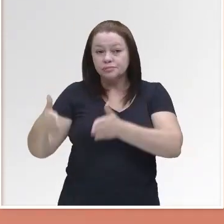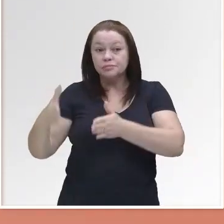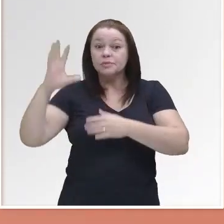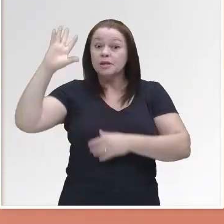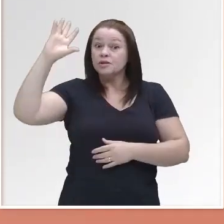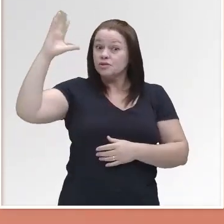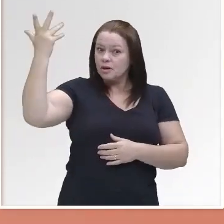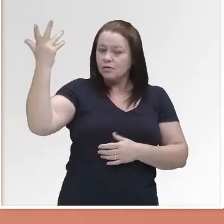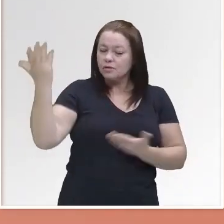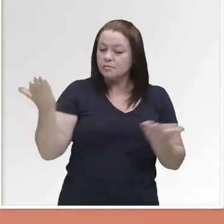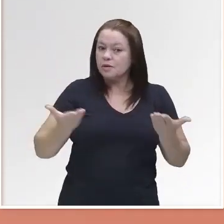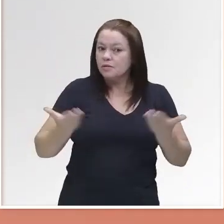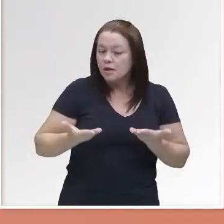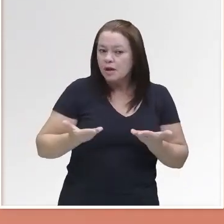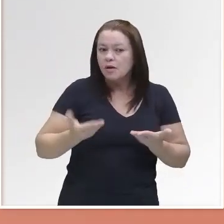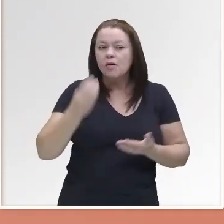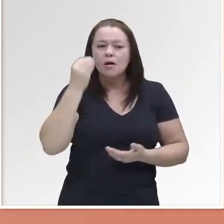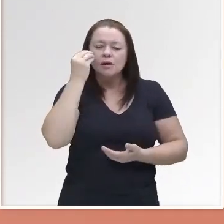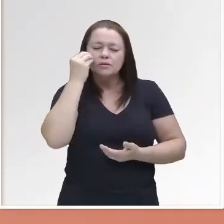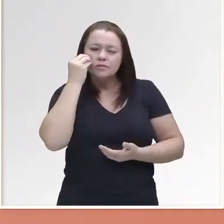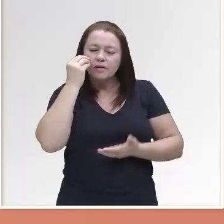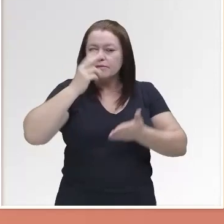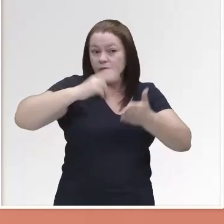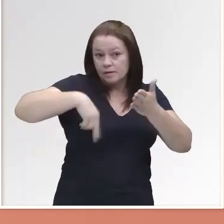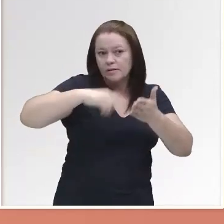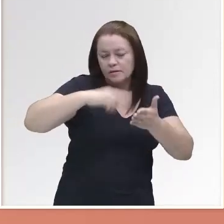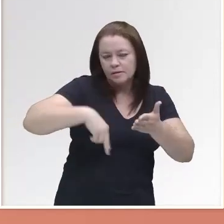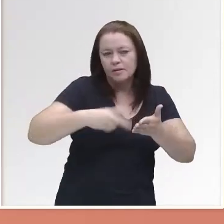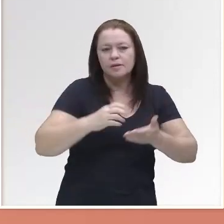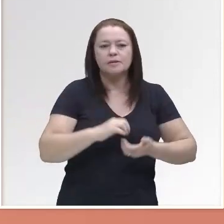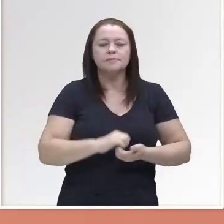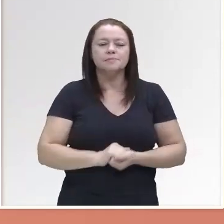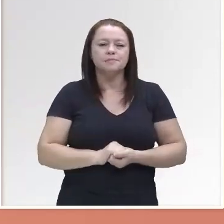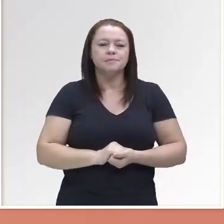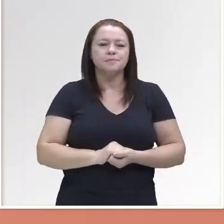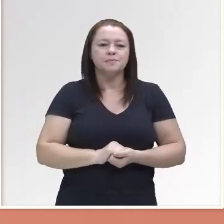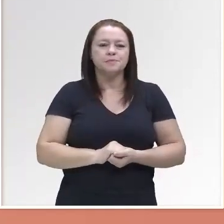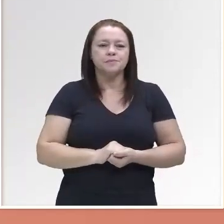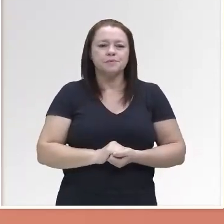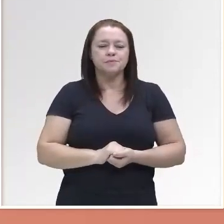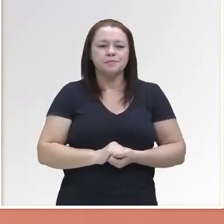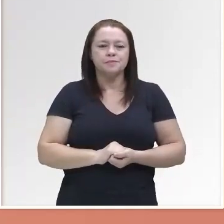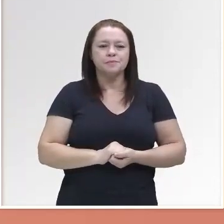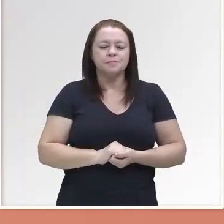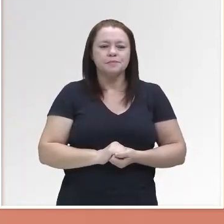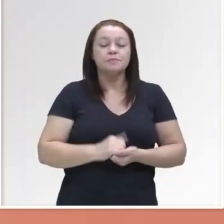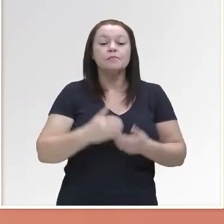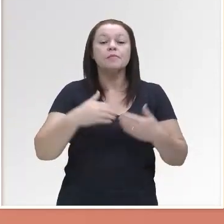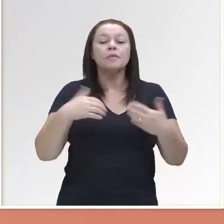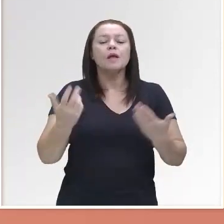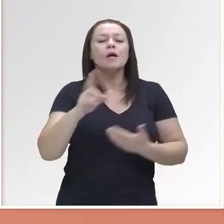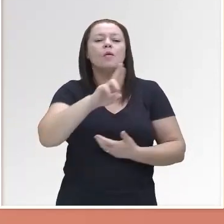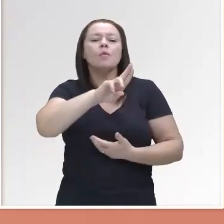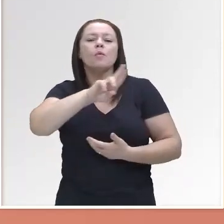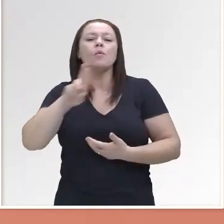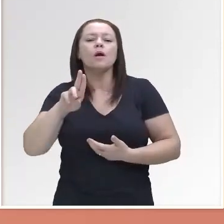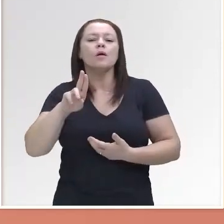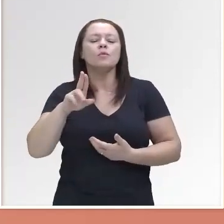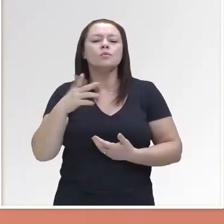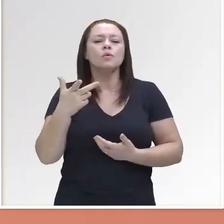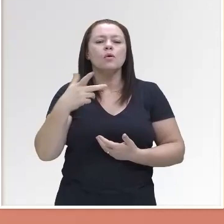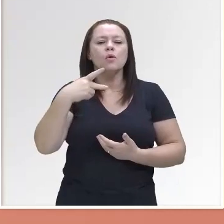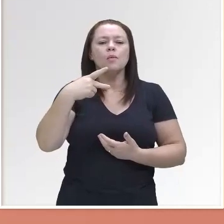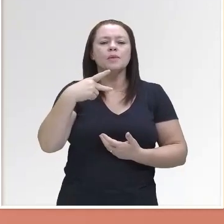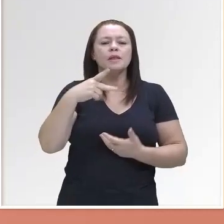vamos ver e ler no decorrer dessa aula. Qual era o nome da Pequena Sereia, você